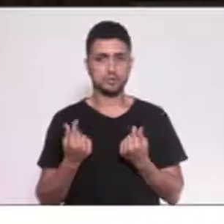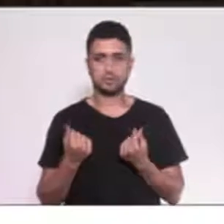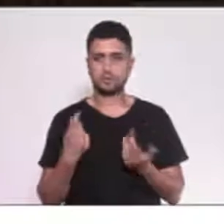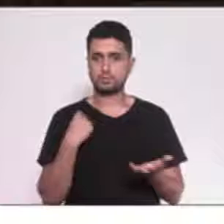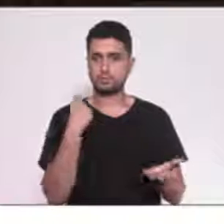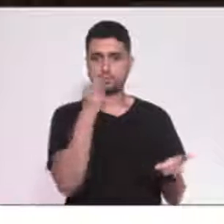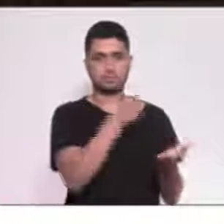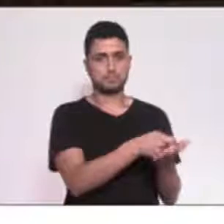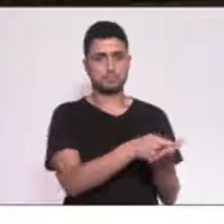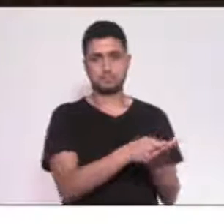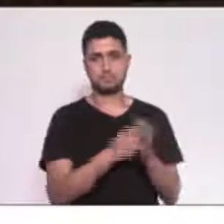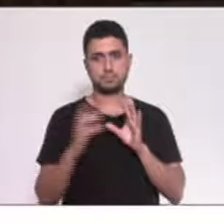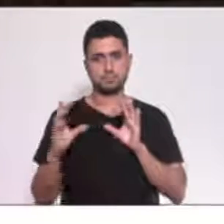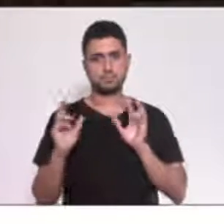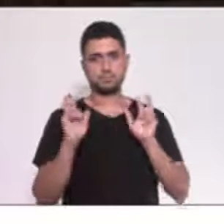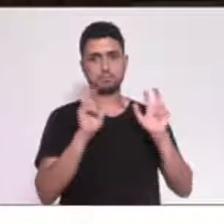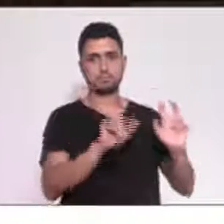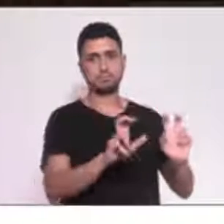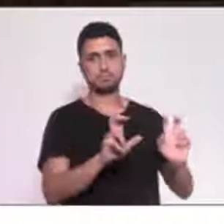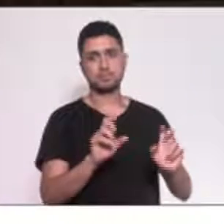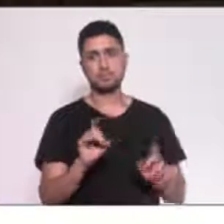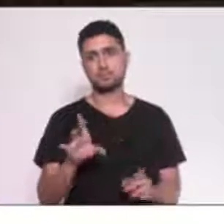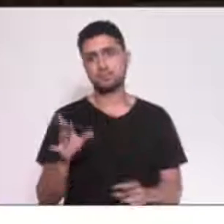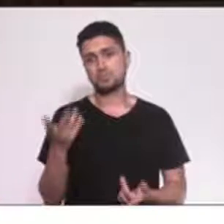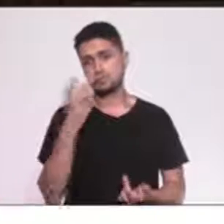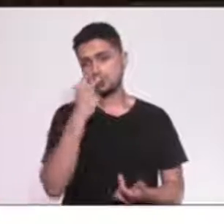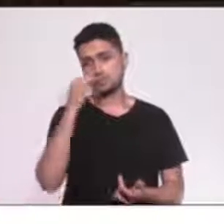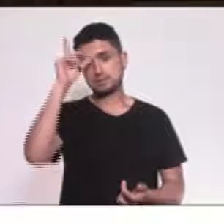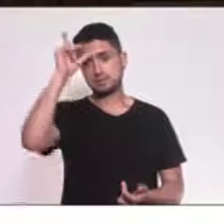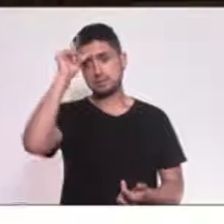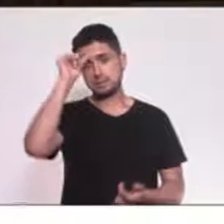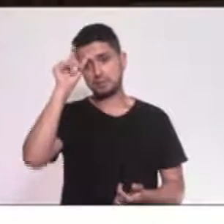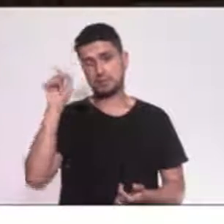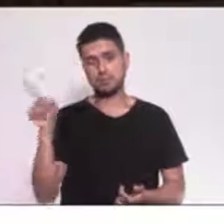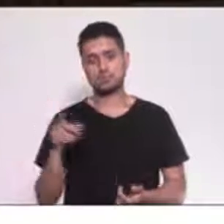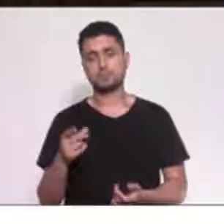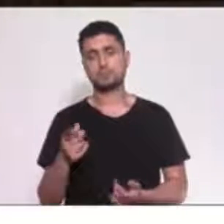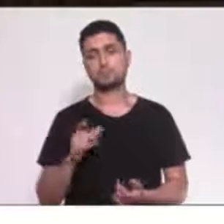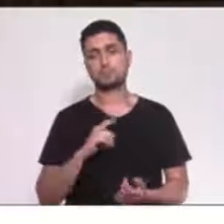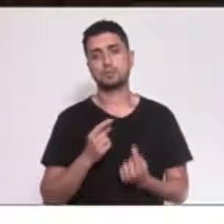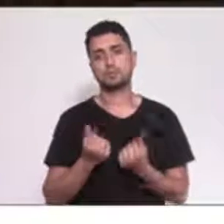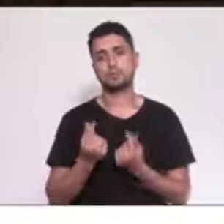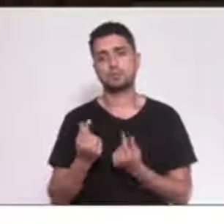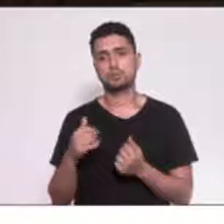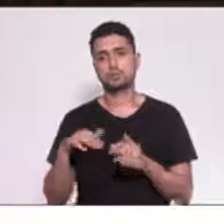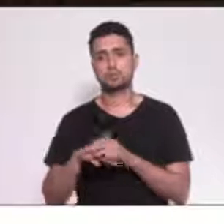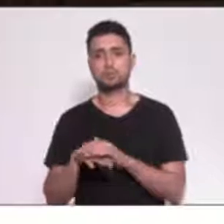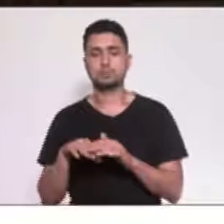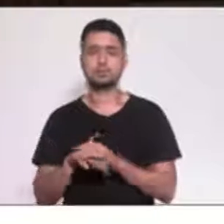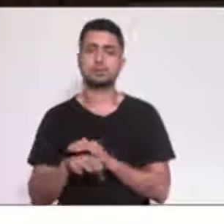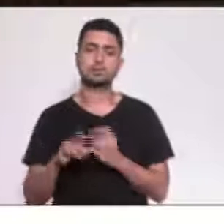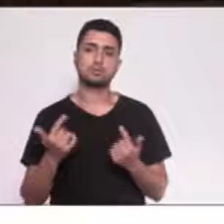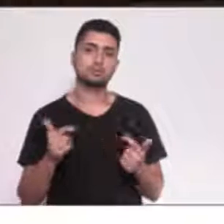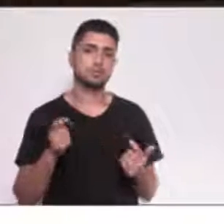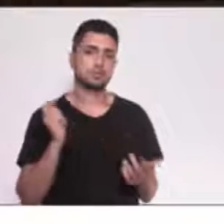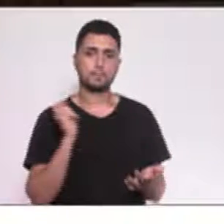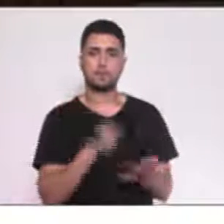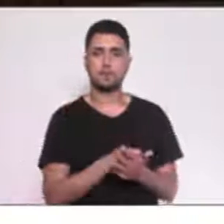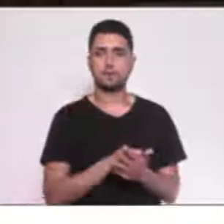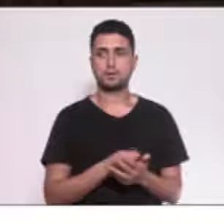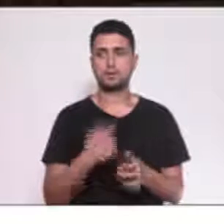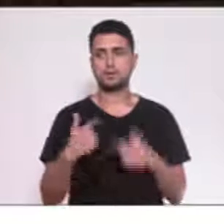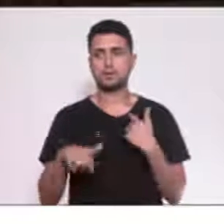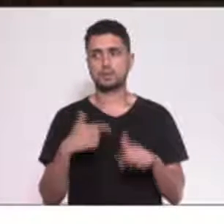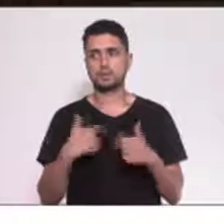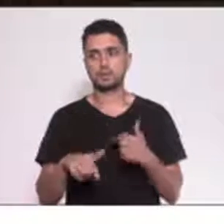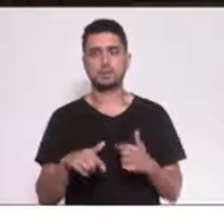é um mero alívio de caixa, tendo em vista que o Estado, na vigência do regime, deixa de pagar os